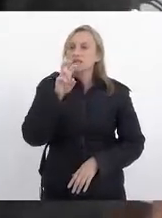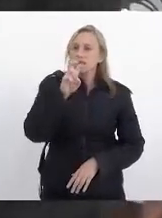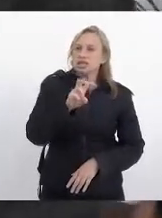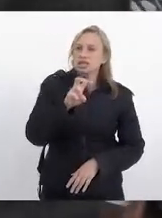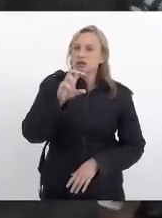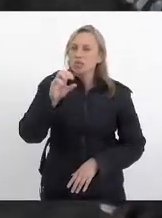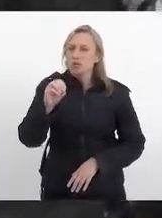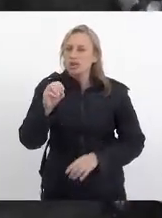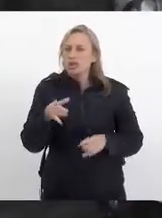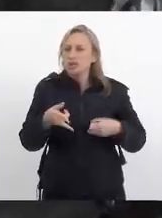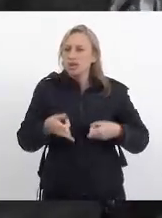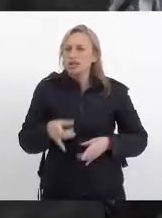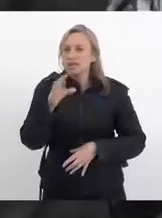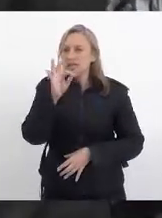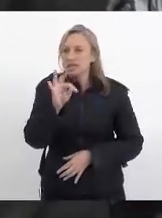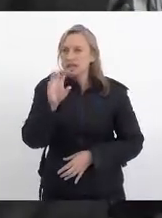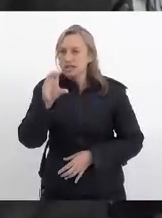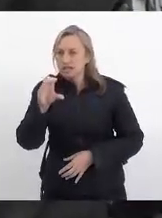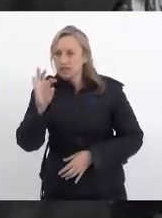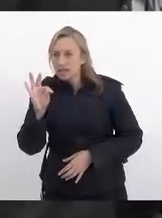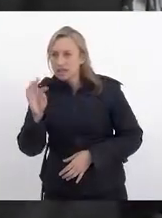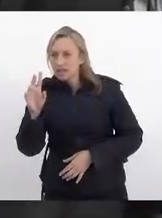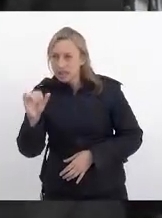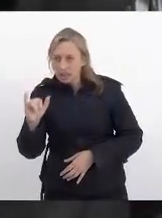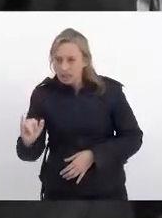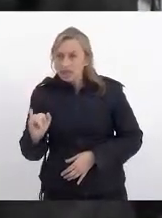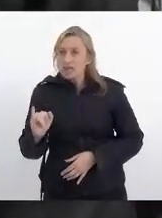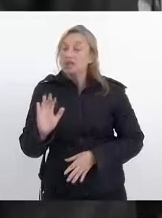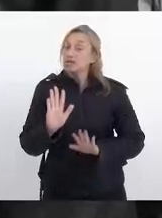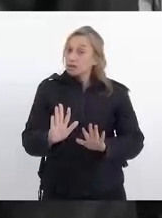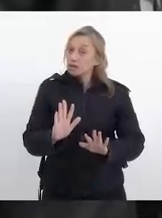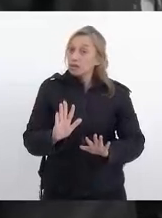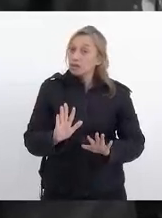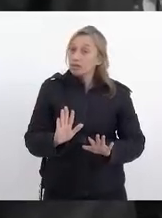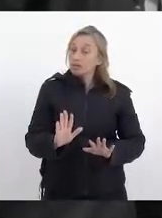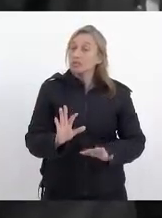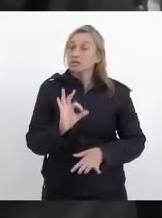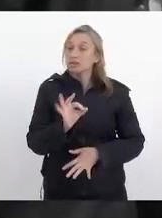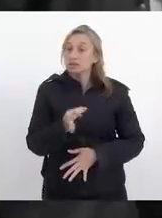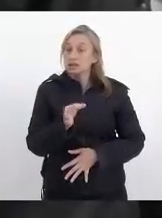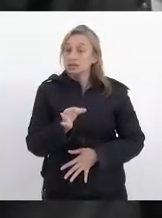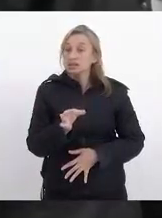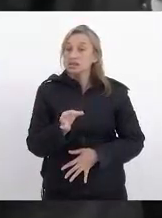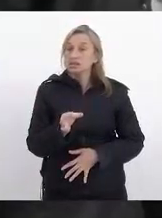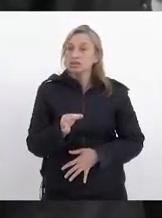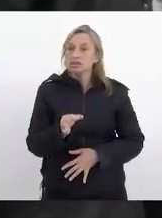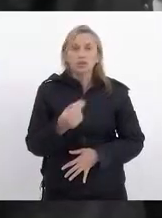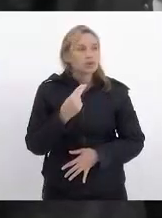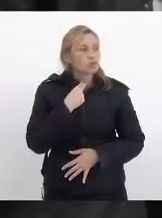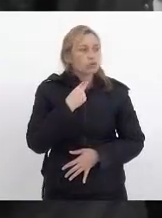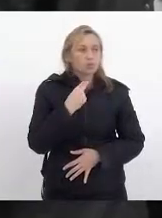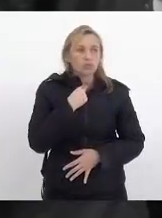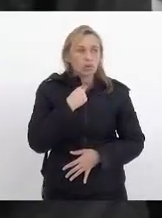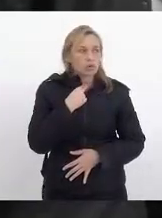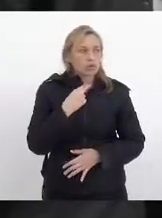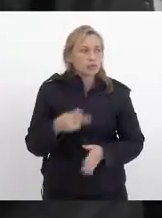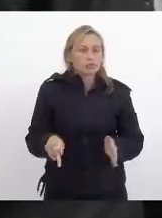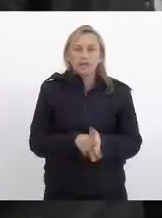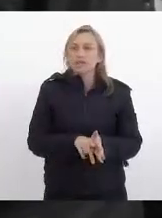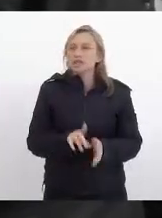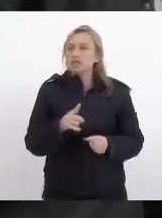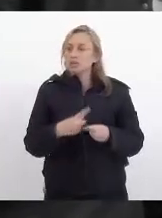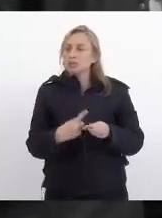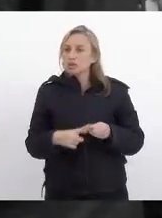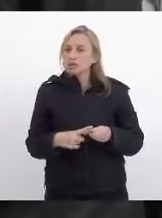50 leitos de CTI portanto minimamente à regulação desses leite não pode ficar no município